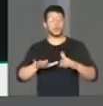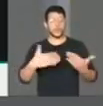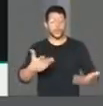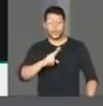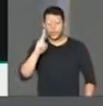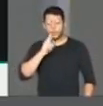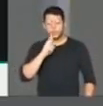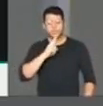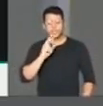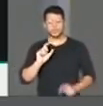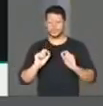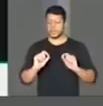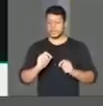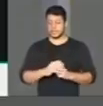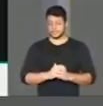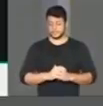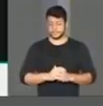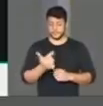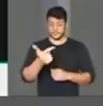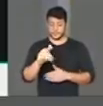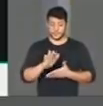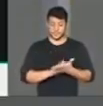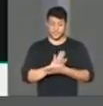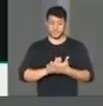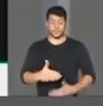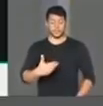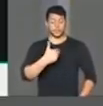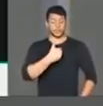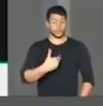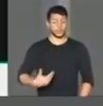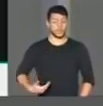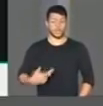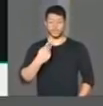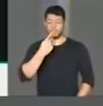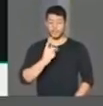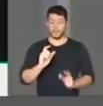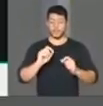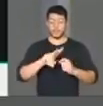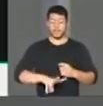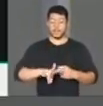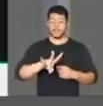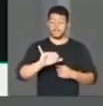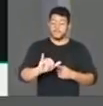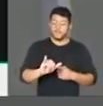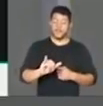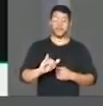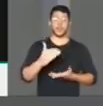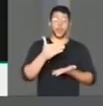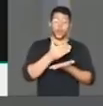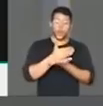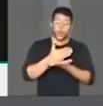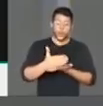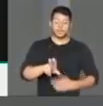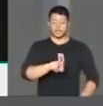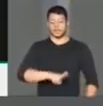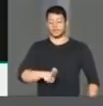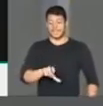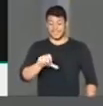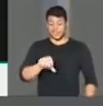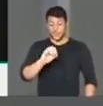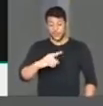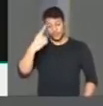Nenhuma. O próprio governo, na medida provisória, diz o seguinte: entrará em vigor daqui a 90 dias. Ora, se ela tem que